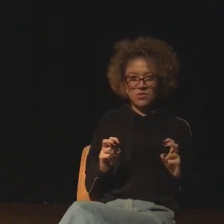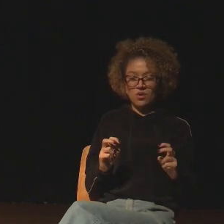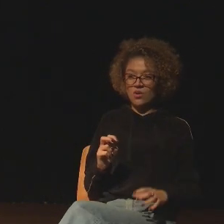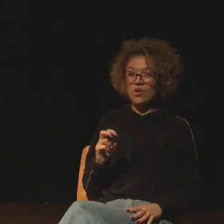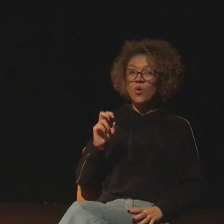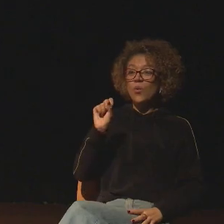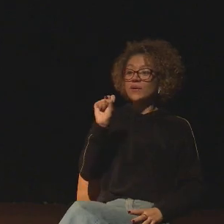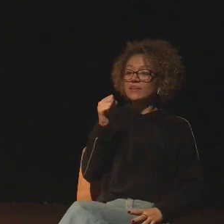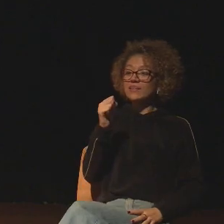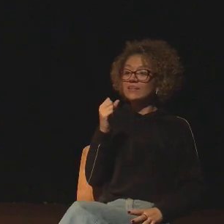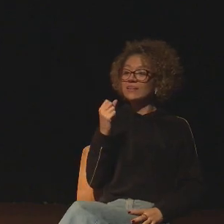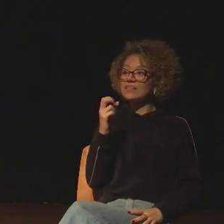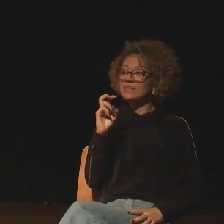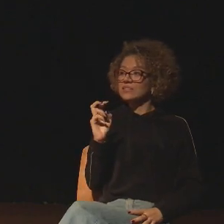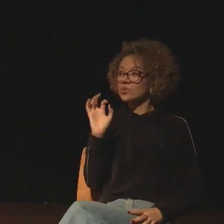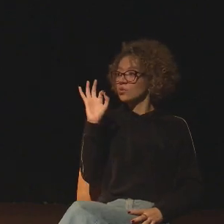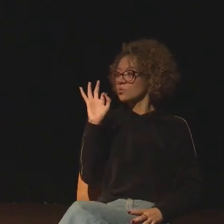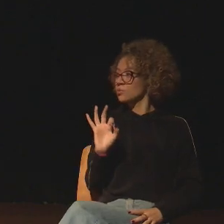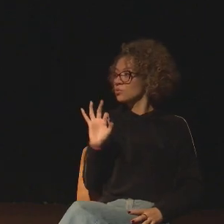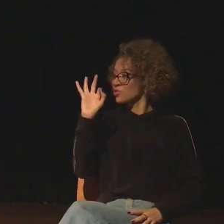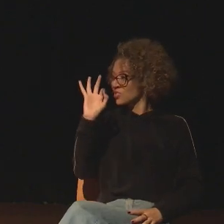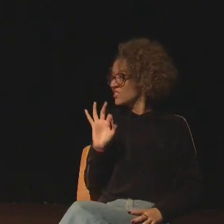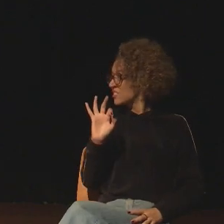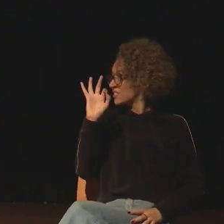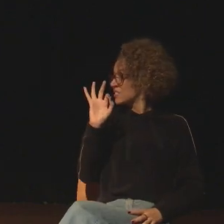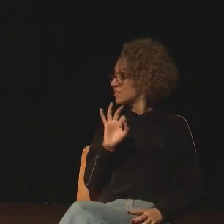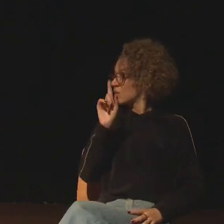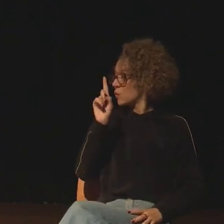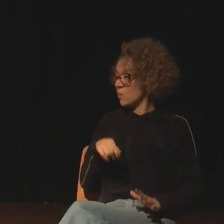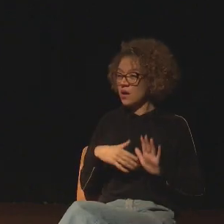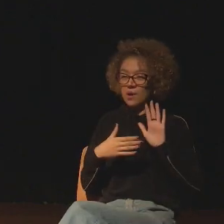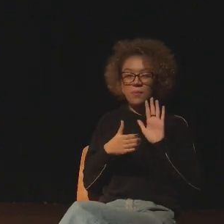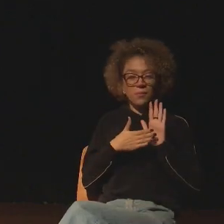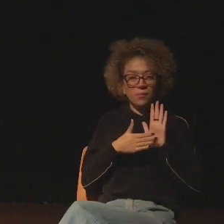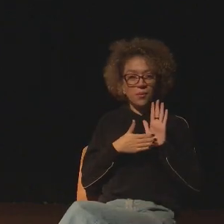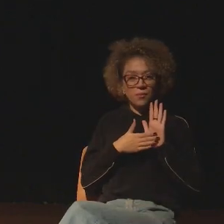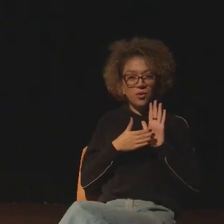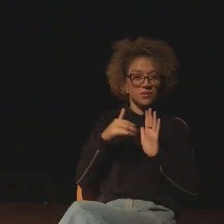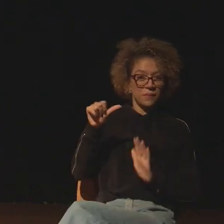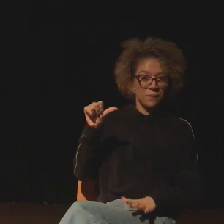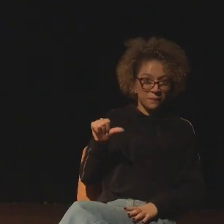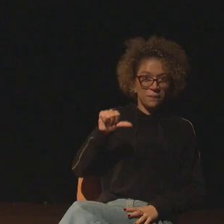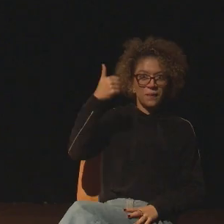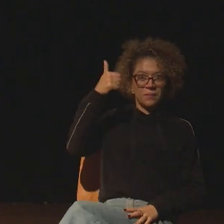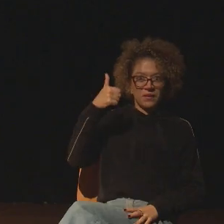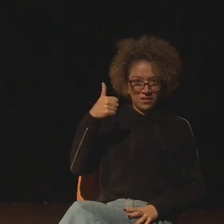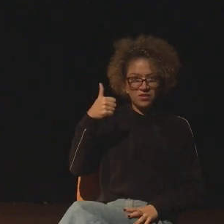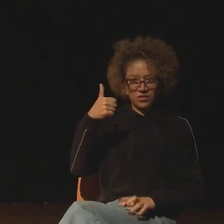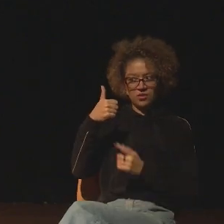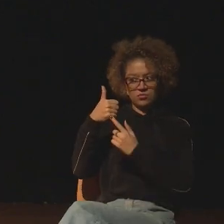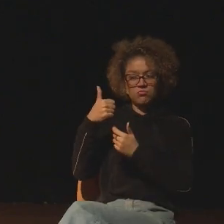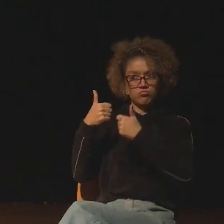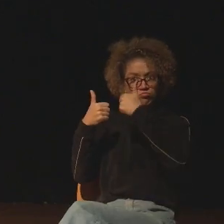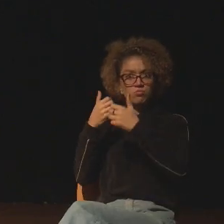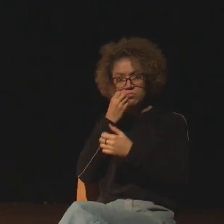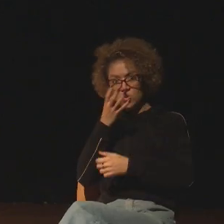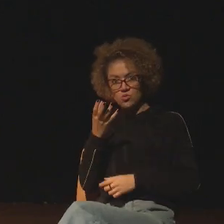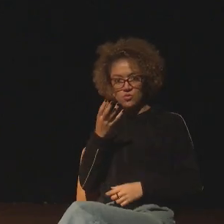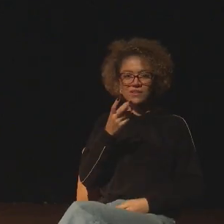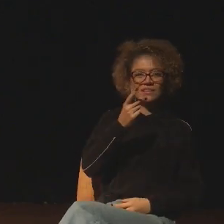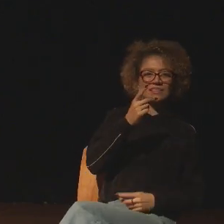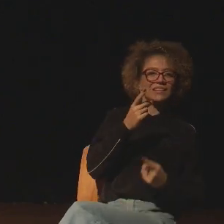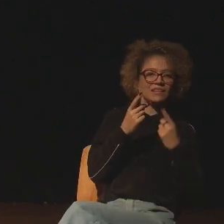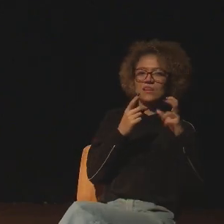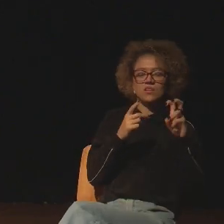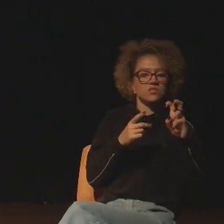85% considerando, e isso aqui, a proposta inicial, aquela primeira, 85% considerando adequada, 15%